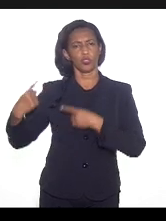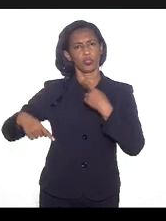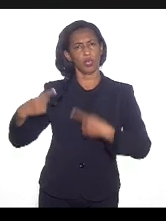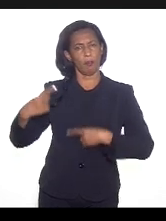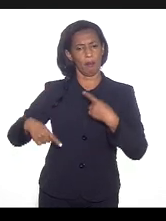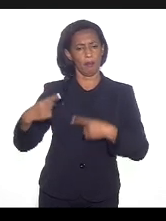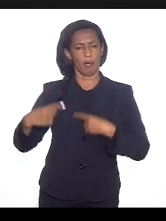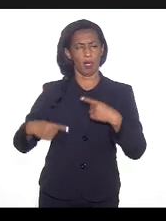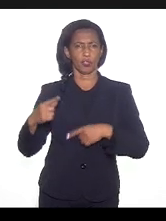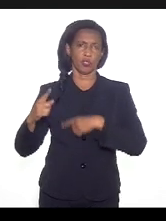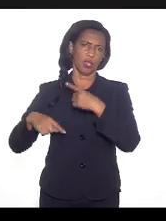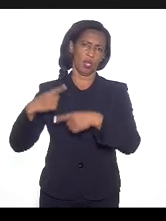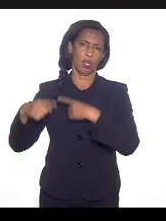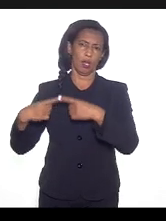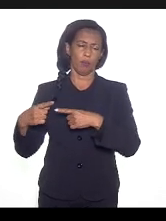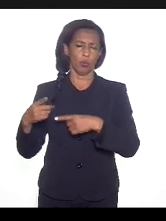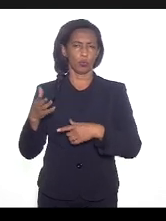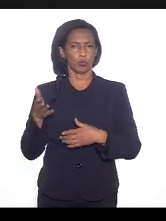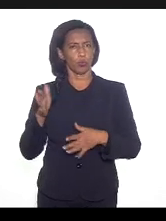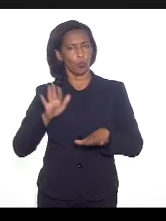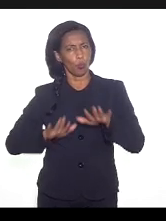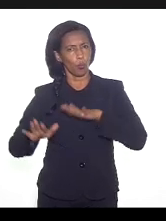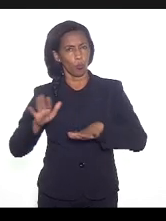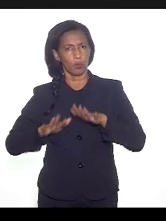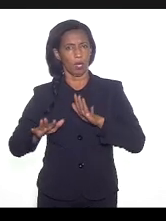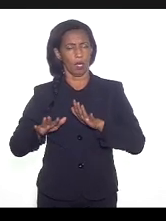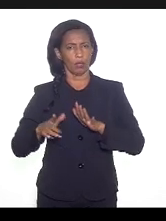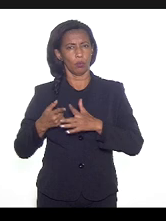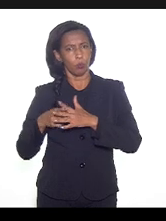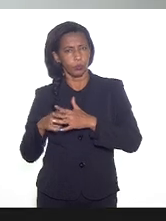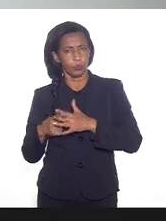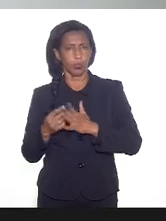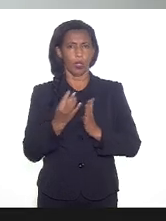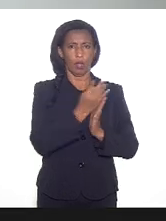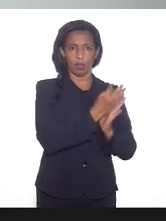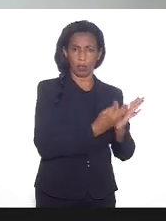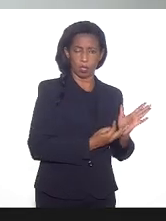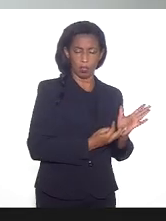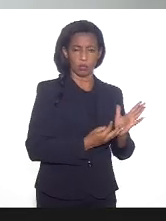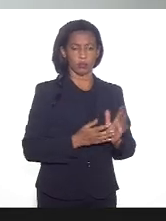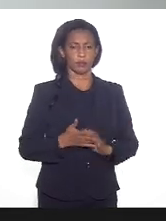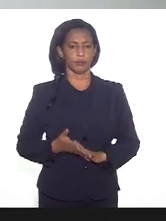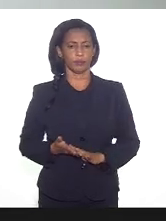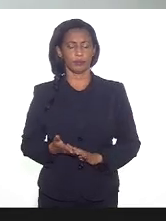com... depois um pouco mais de cuidado, aperfeiçoar a redação, porque